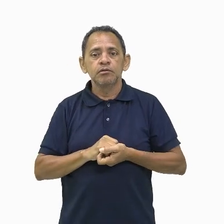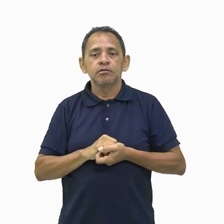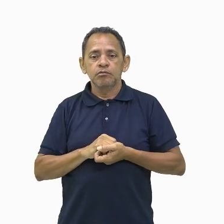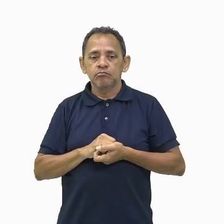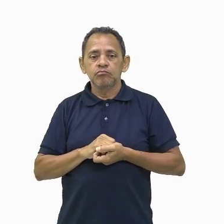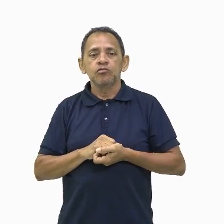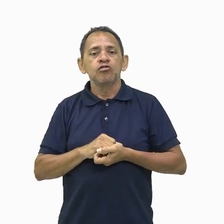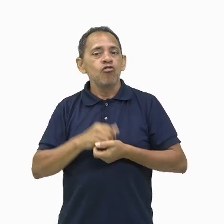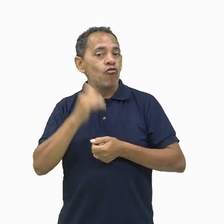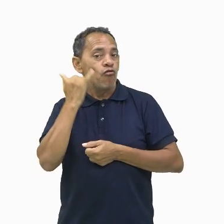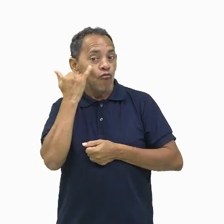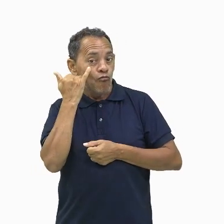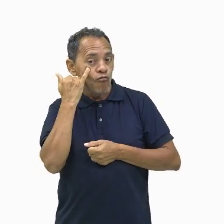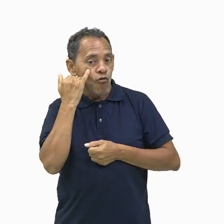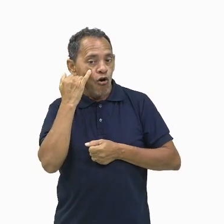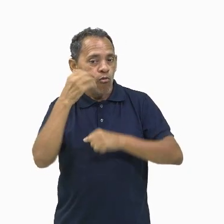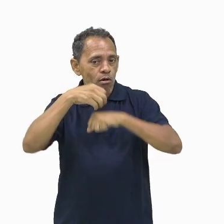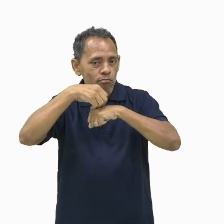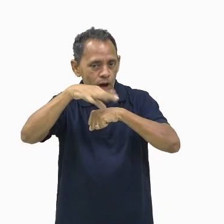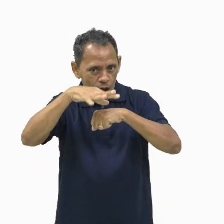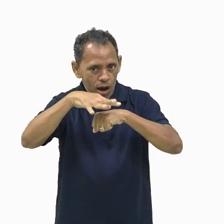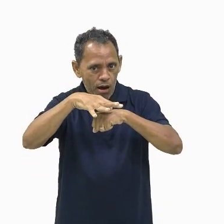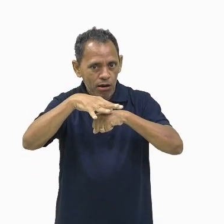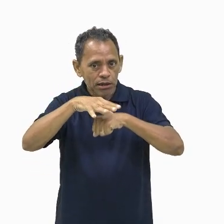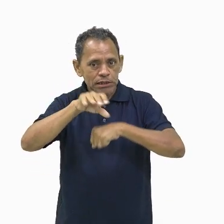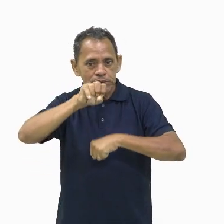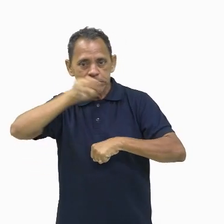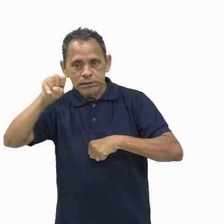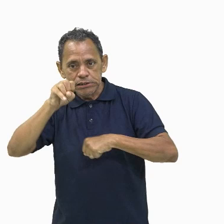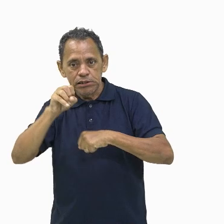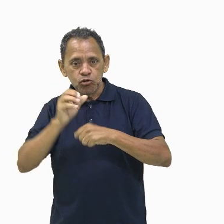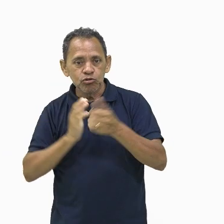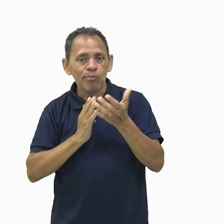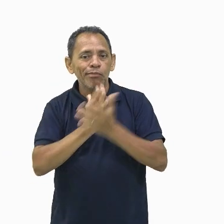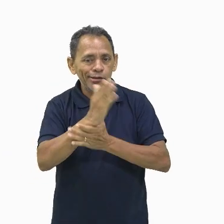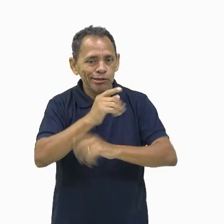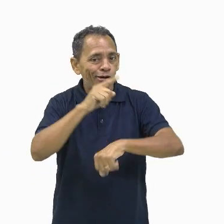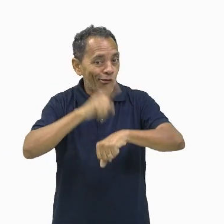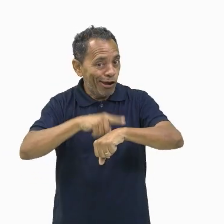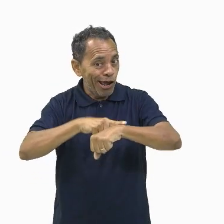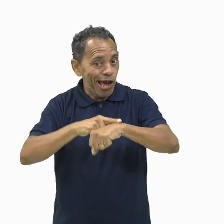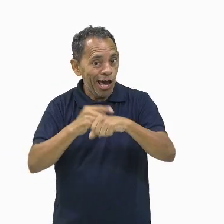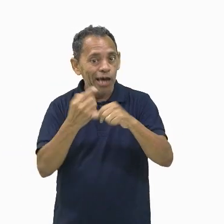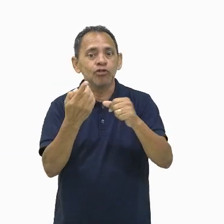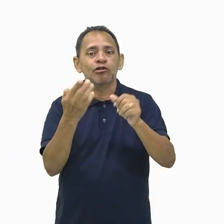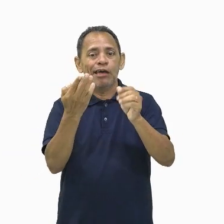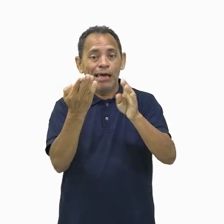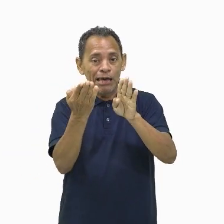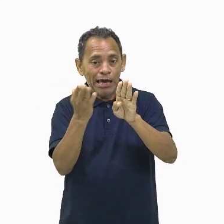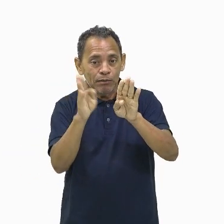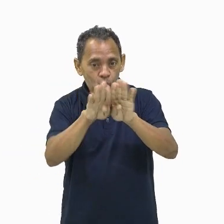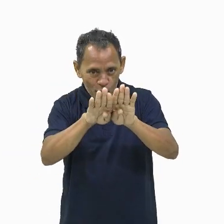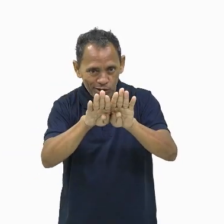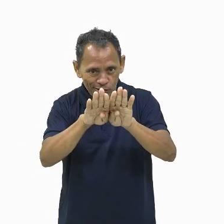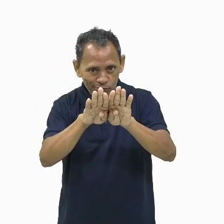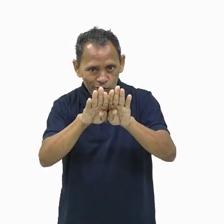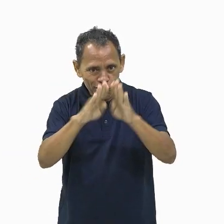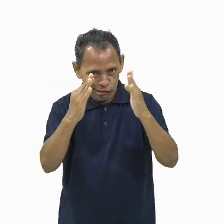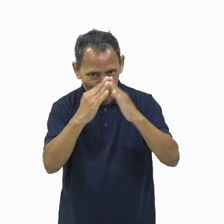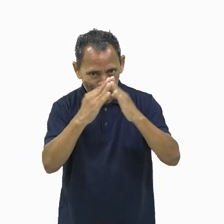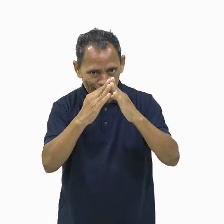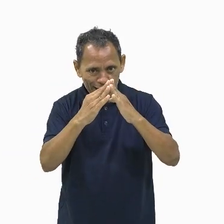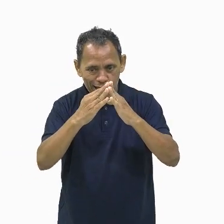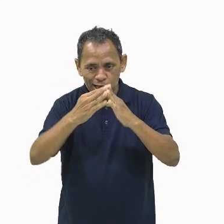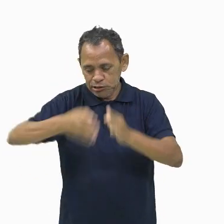muito concisa. Se passar desse horário, a casa fechada, a mala na